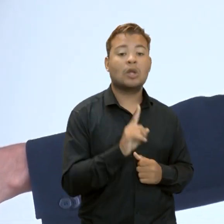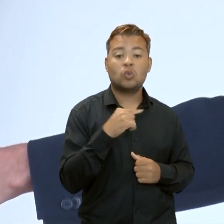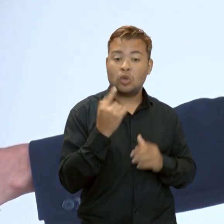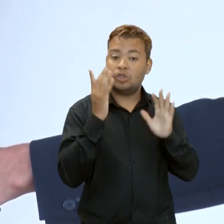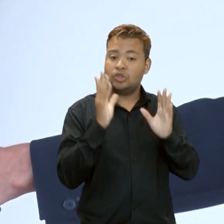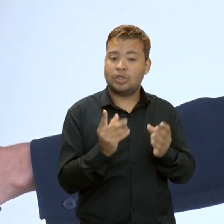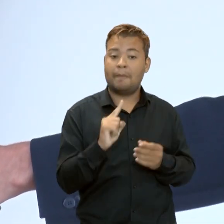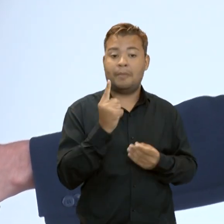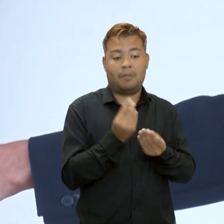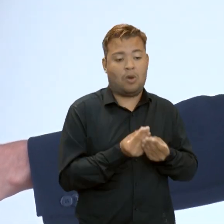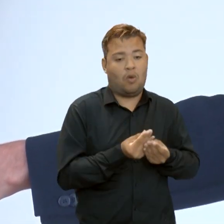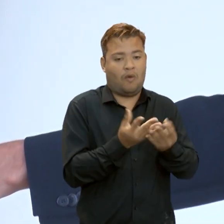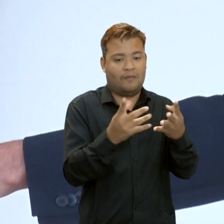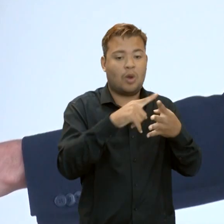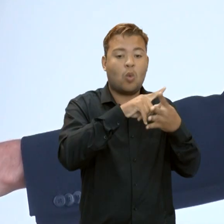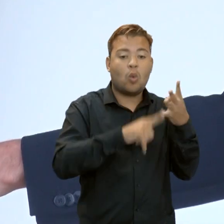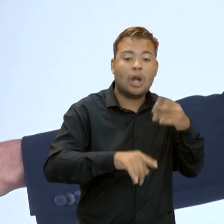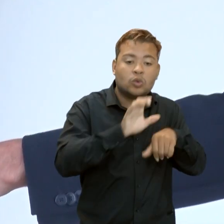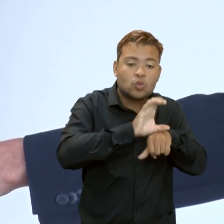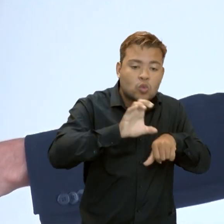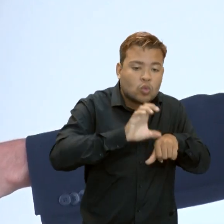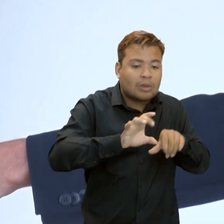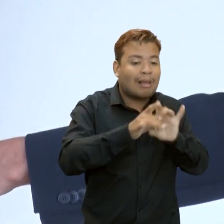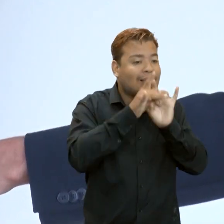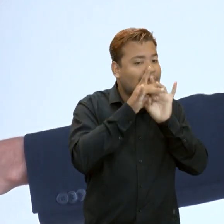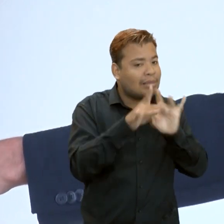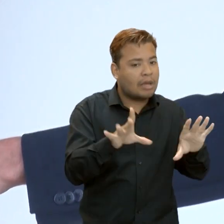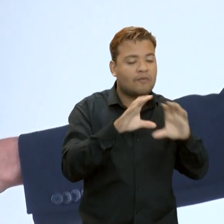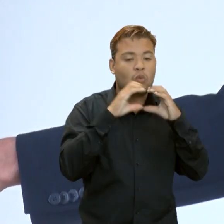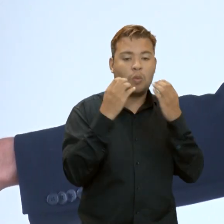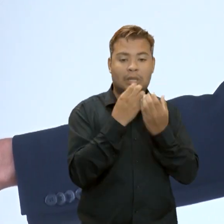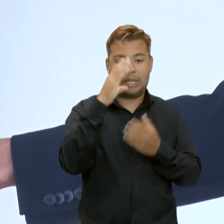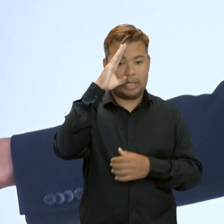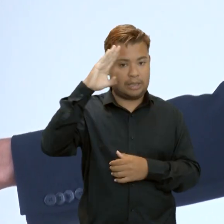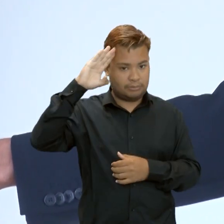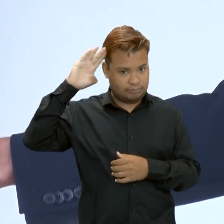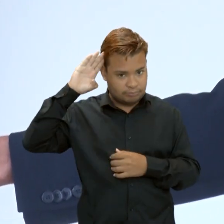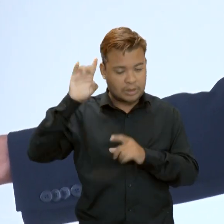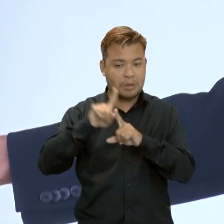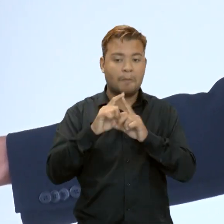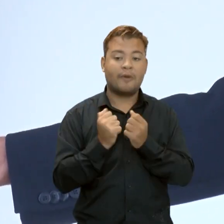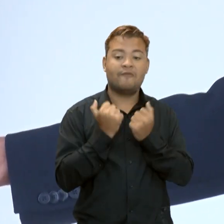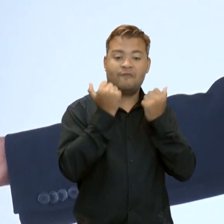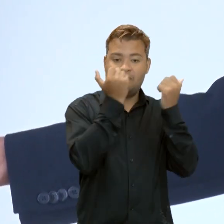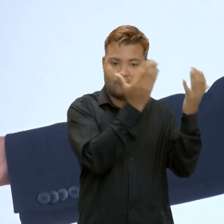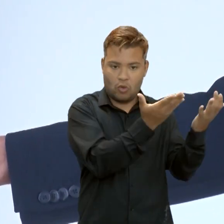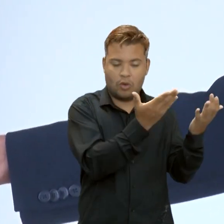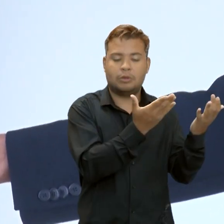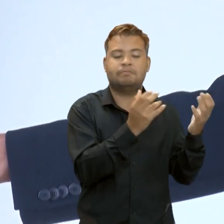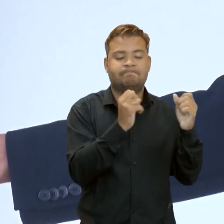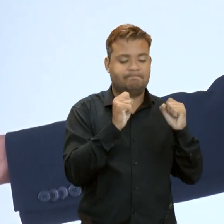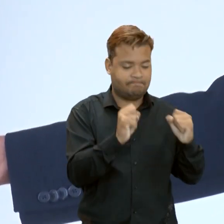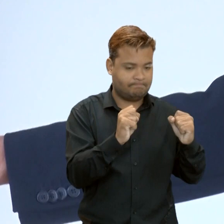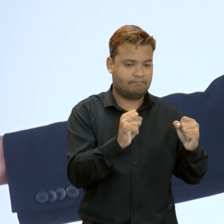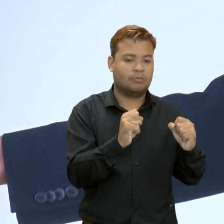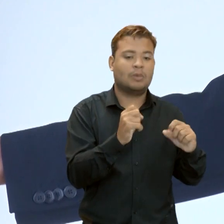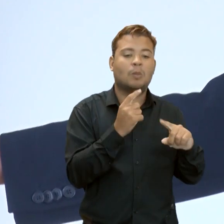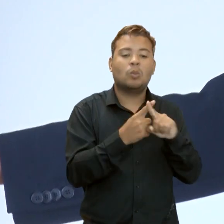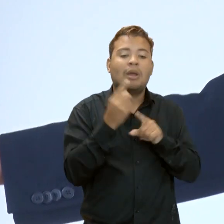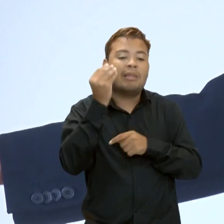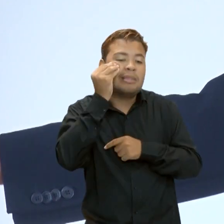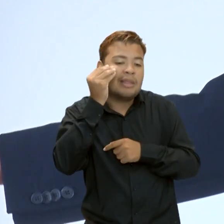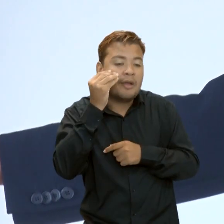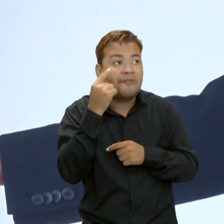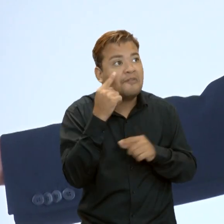oferta de quatro cursos abertos a comunidade Universitária mas também a comunidade externa que era uma tentativa também de mapear